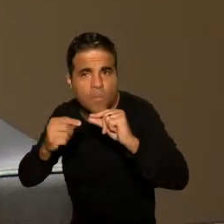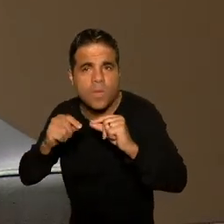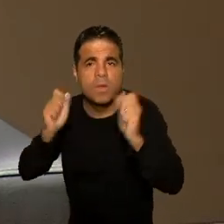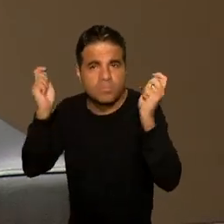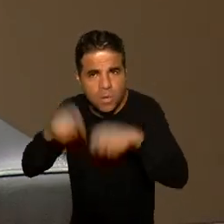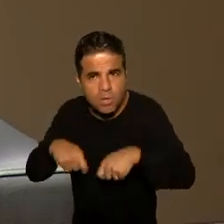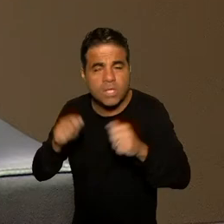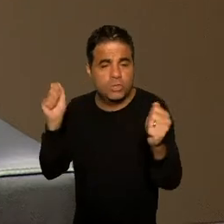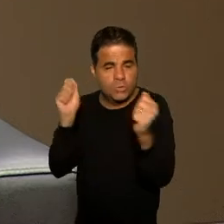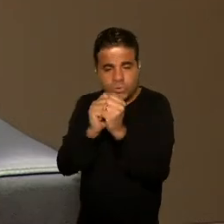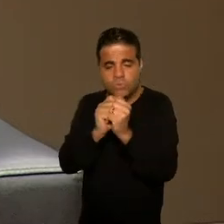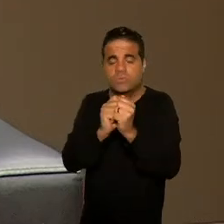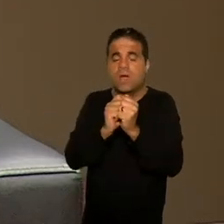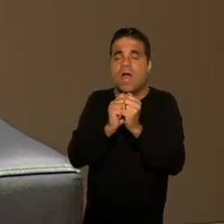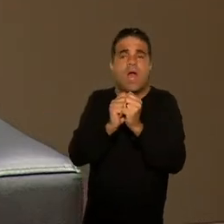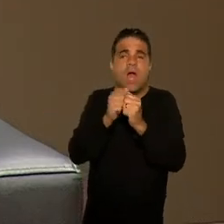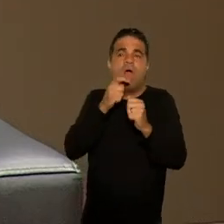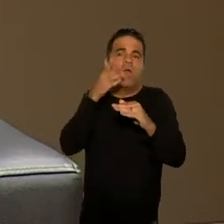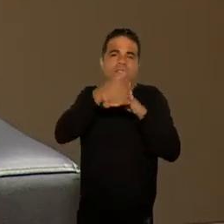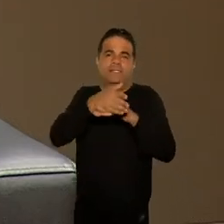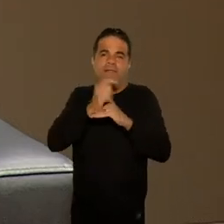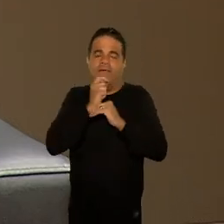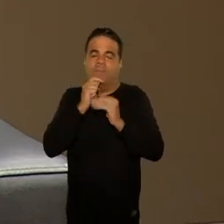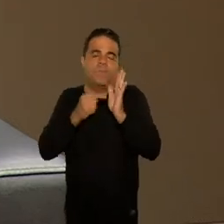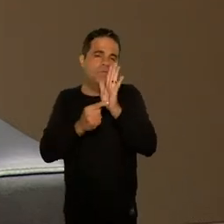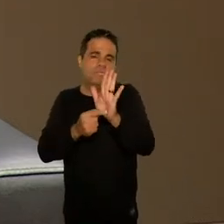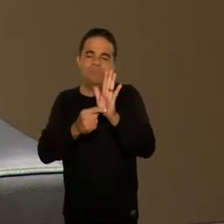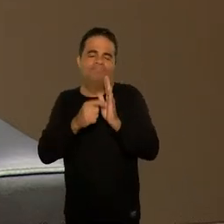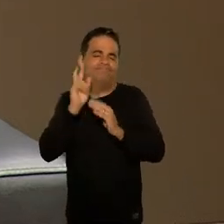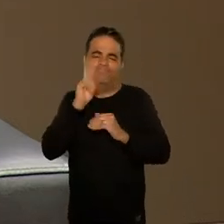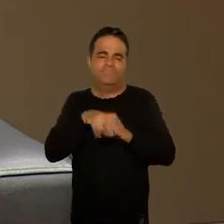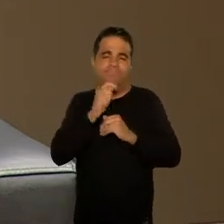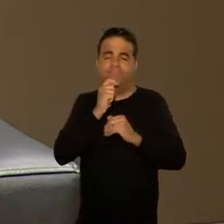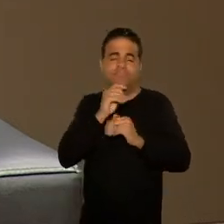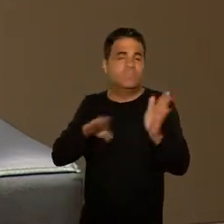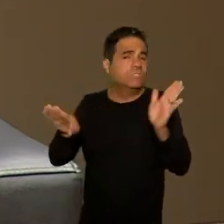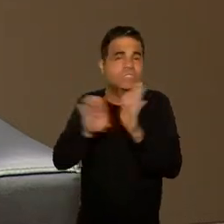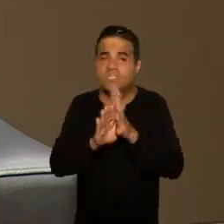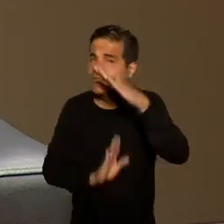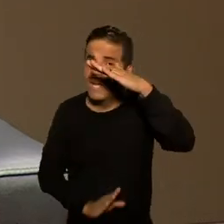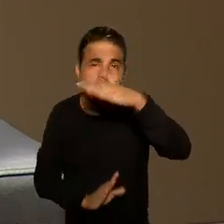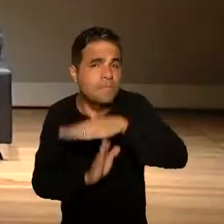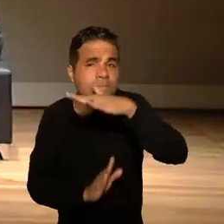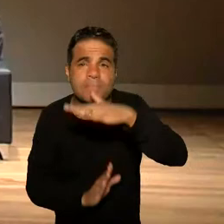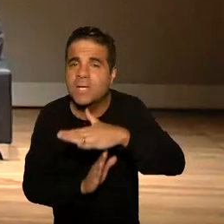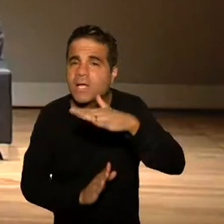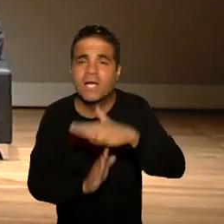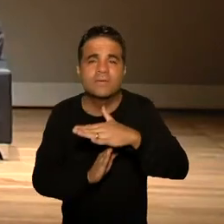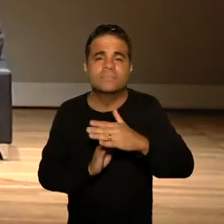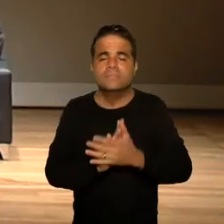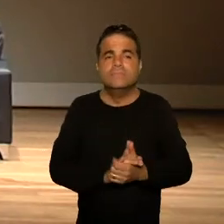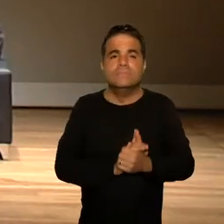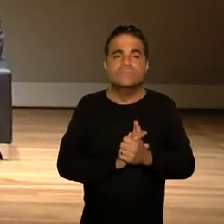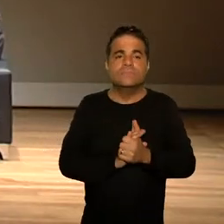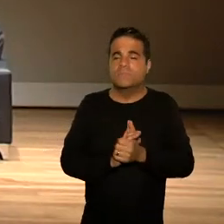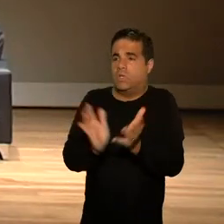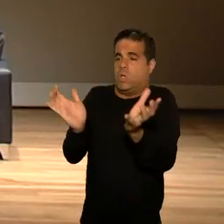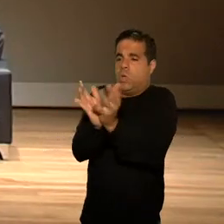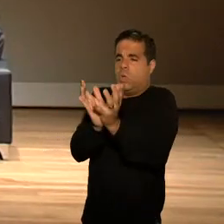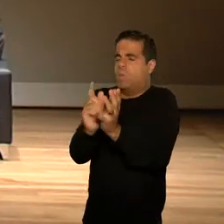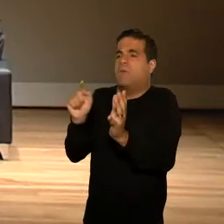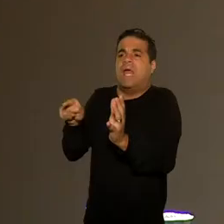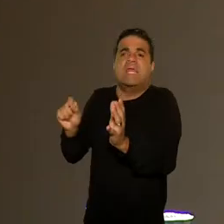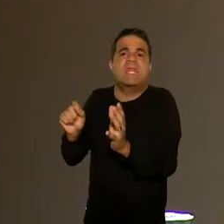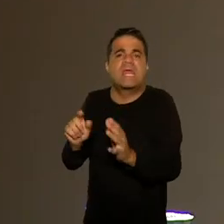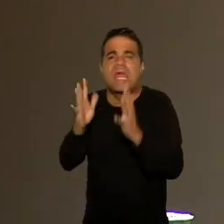no parque Ibirapuera também e talvez não entrar na exposição porque você chega nesses limites né Claro porque que grupo é esse né